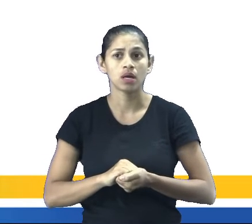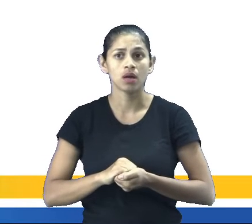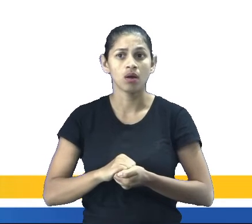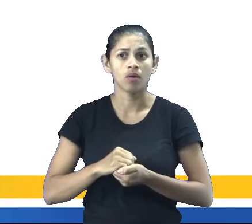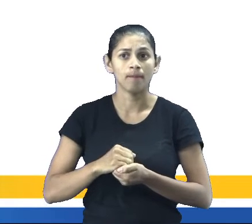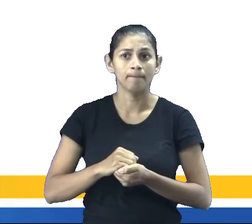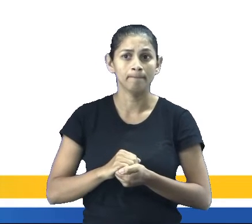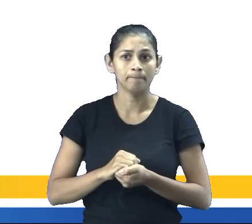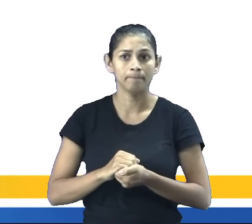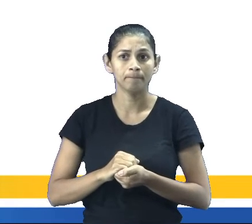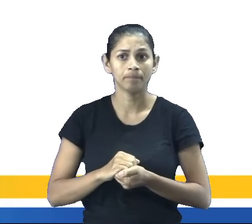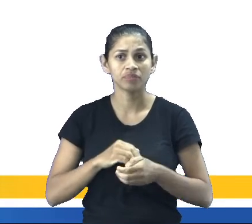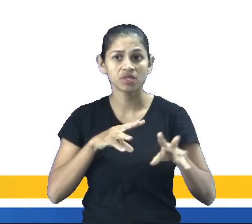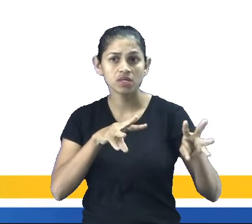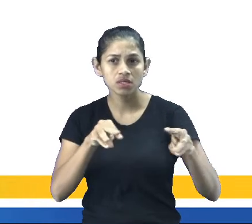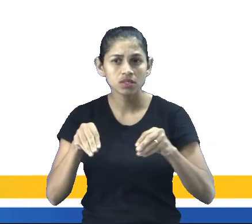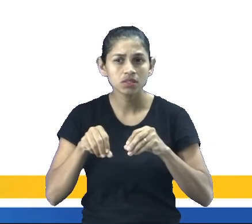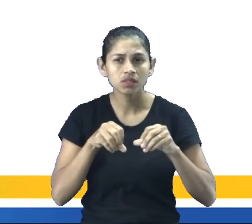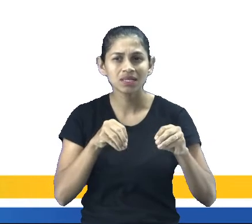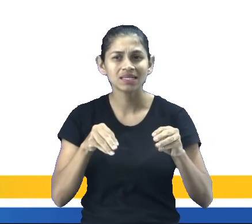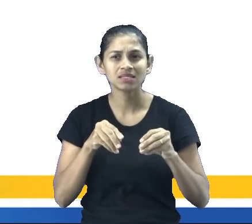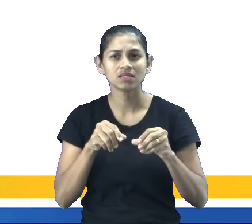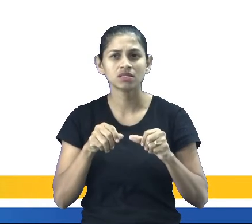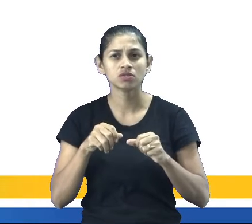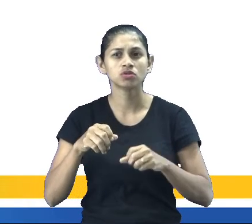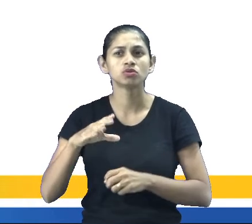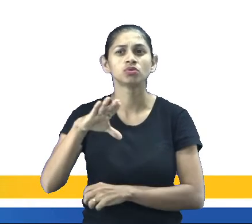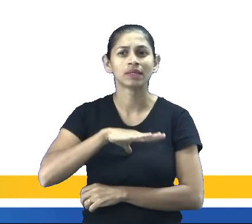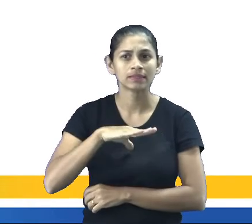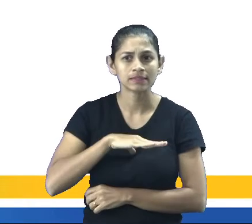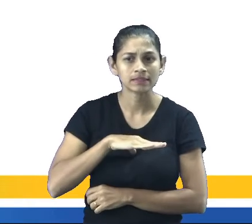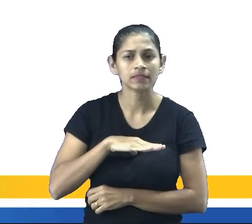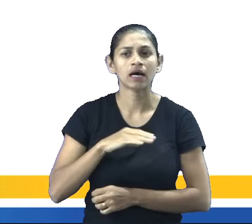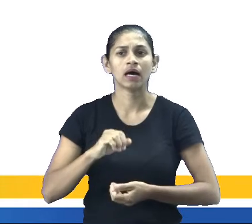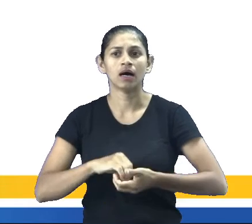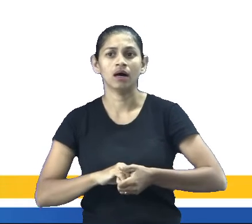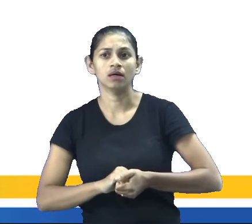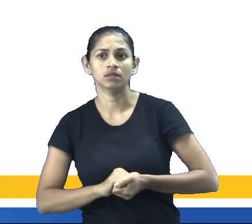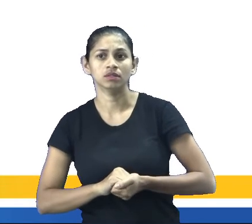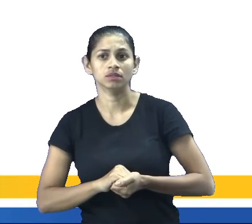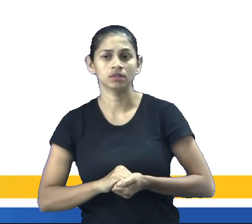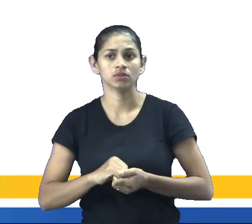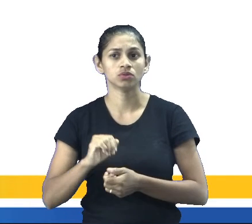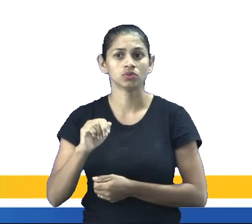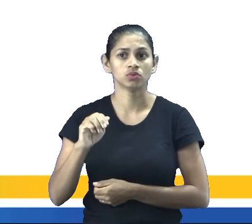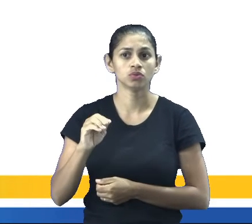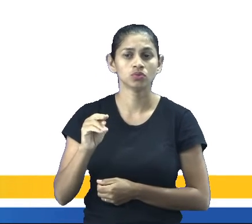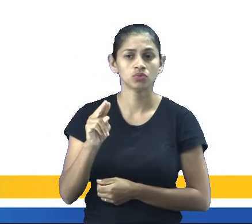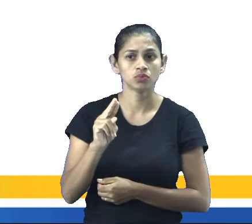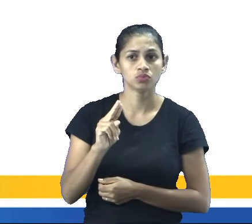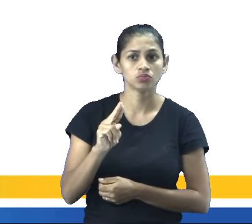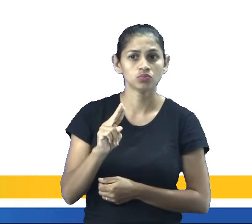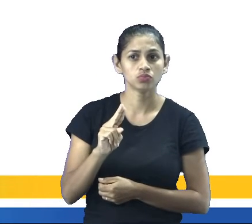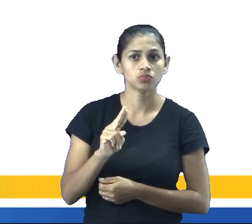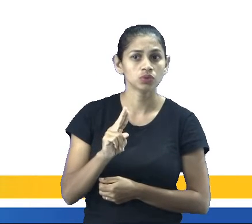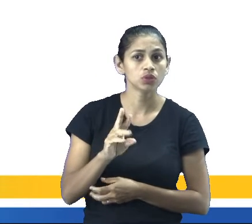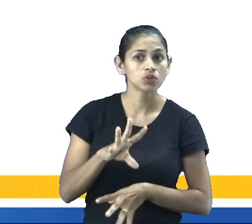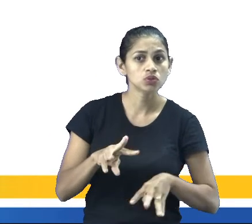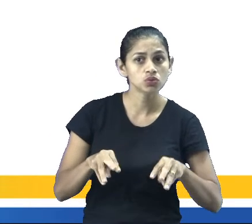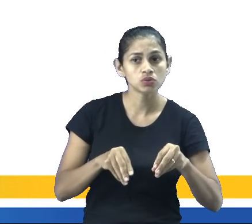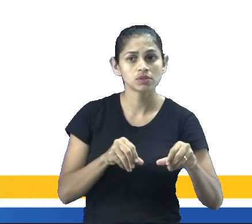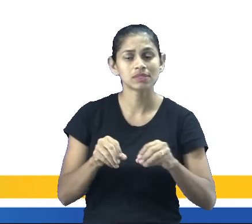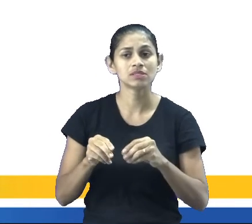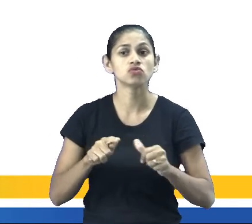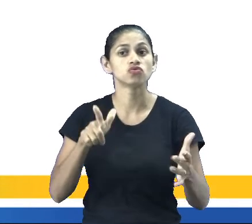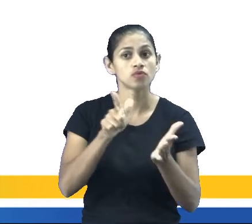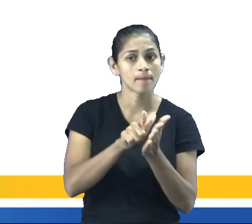outros, resíduos urbanos, industriais e pecuários, e ali, ó, a reutilização de papéis, né? Então, é um